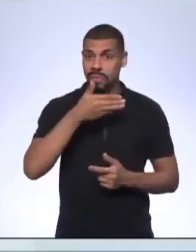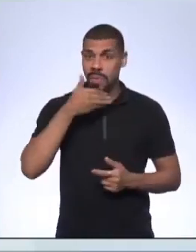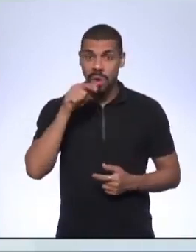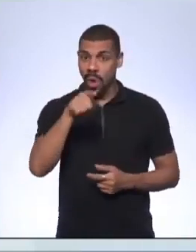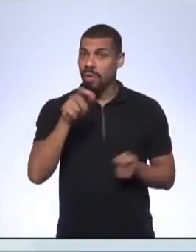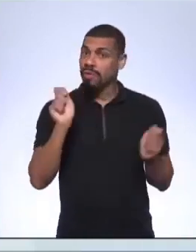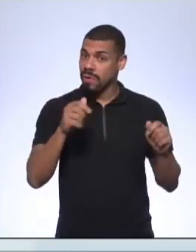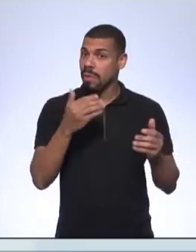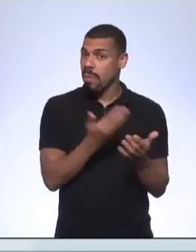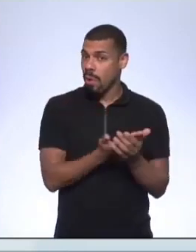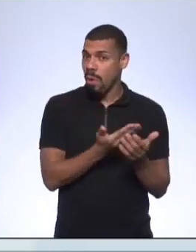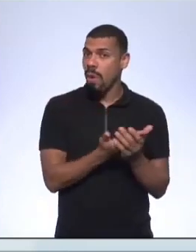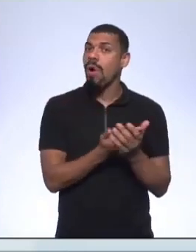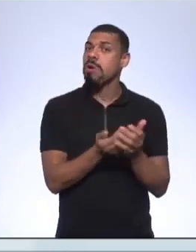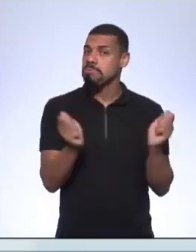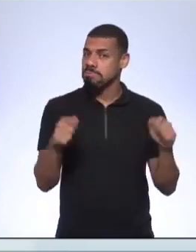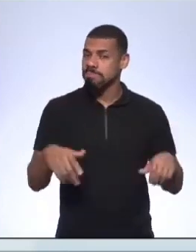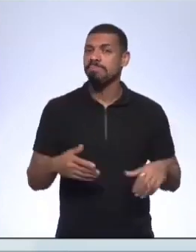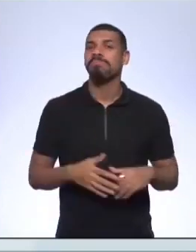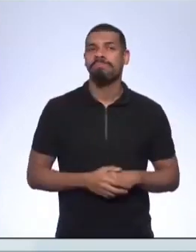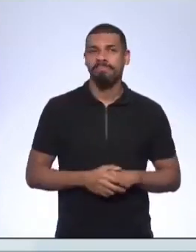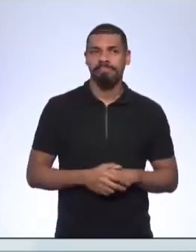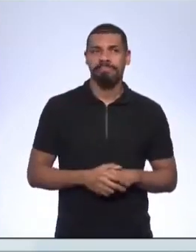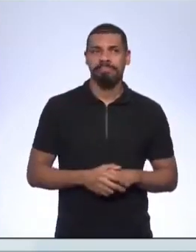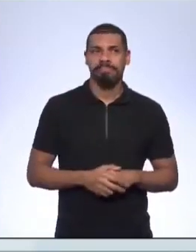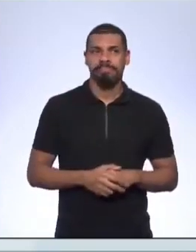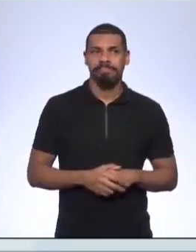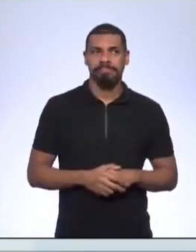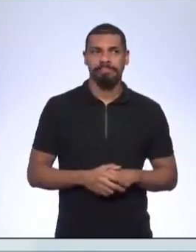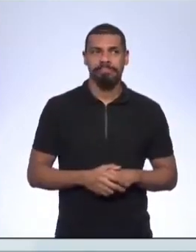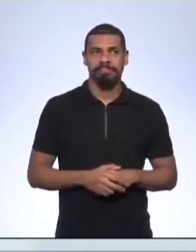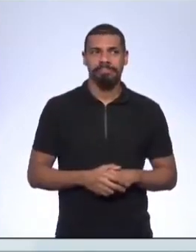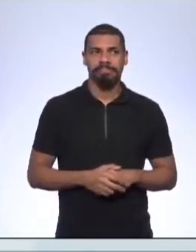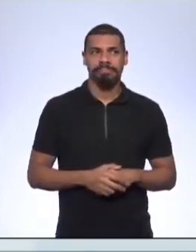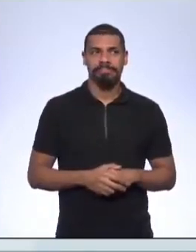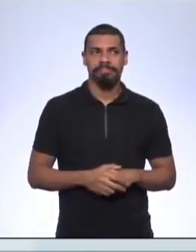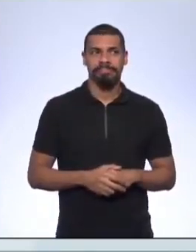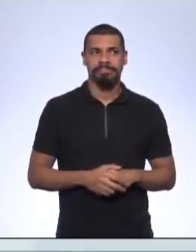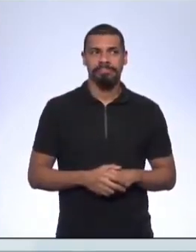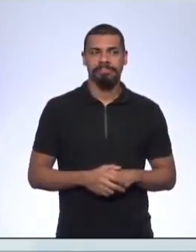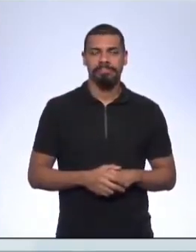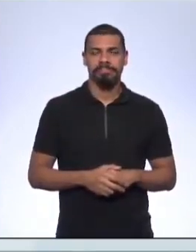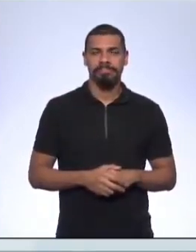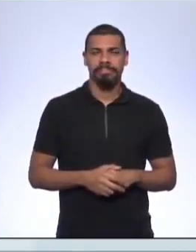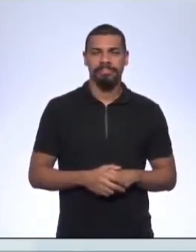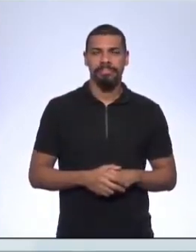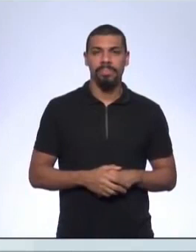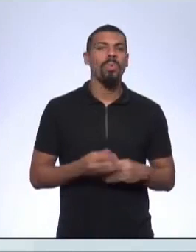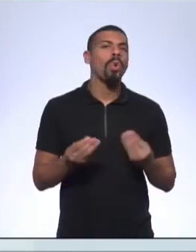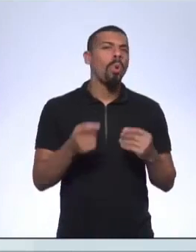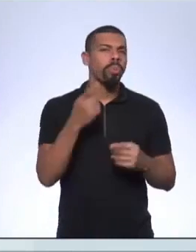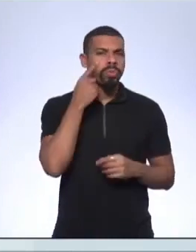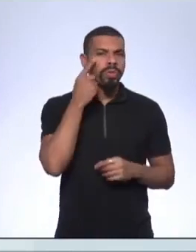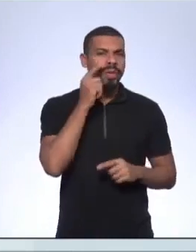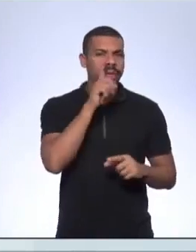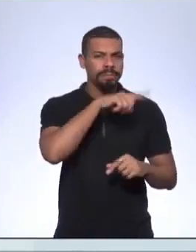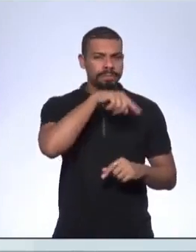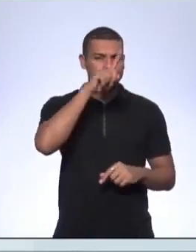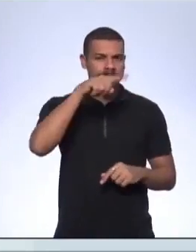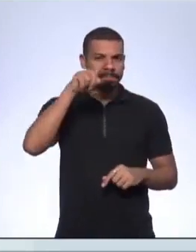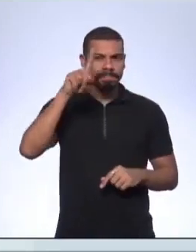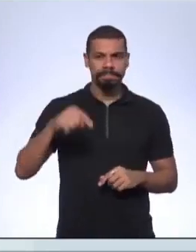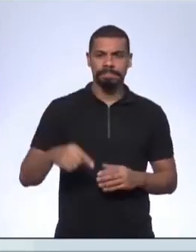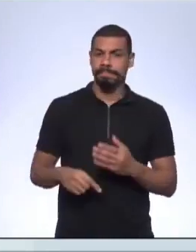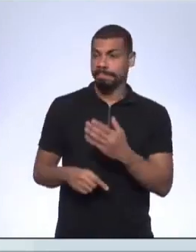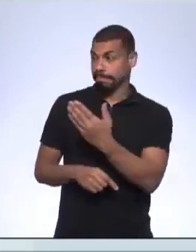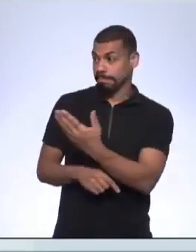pode, estudando, chegar lá. Né? Com certeza. Com certeza. Por que não? Então, pessoal, vocês estão vendo que tem aí um gráfico de sim e